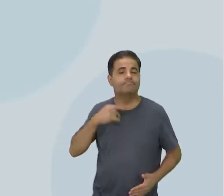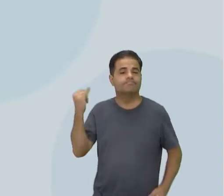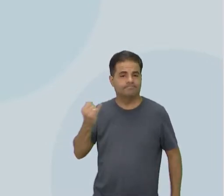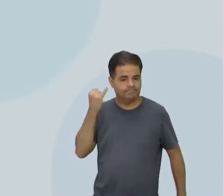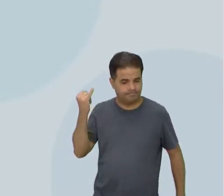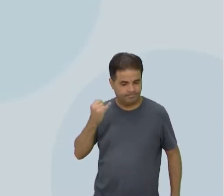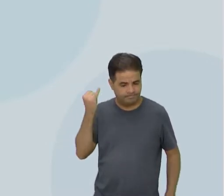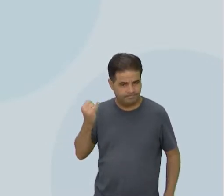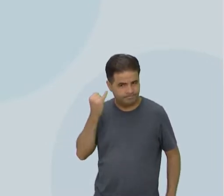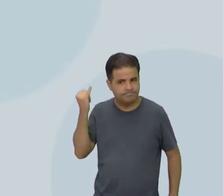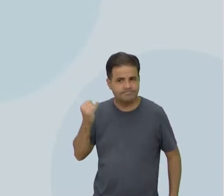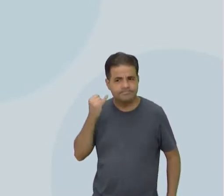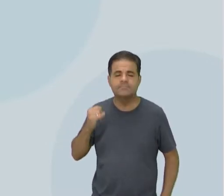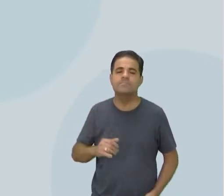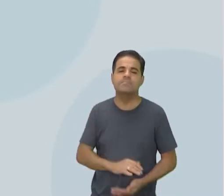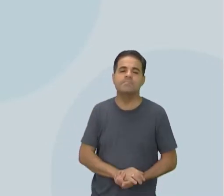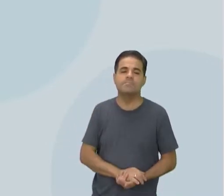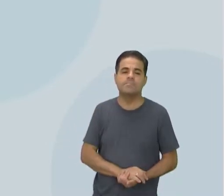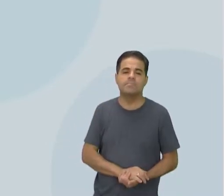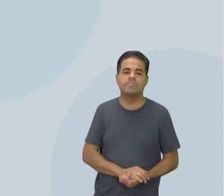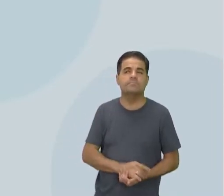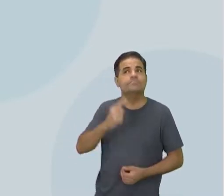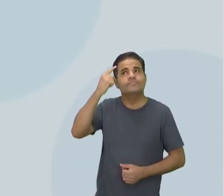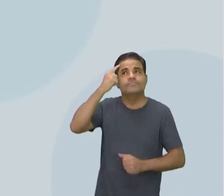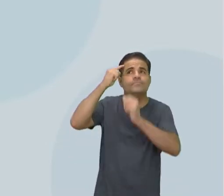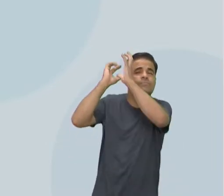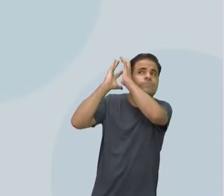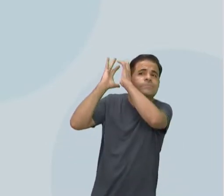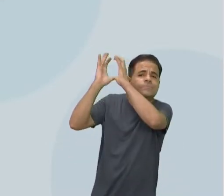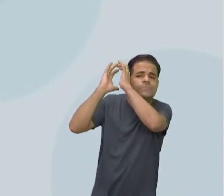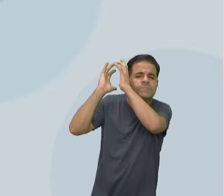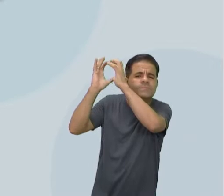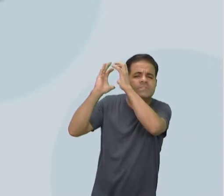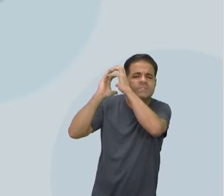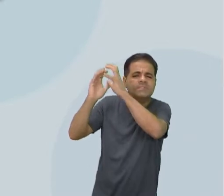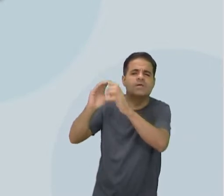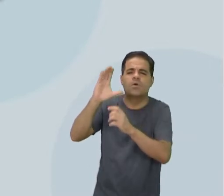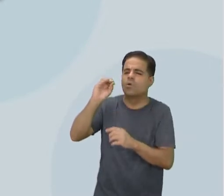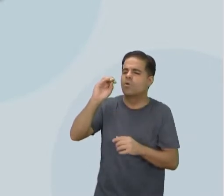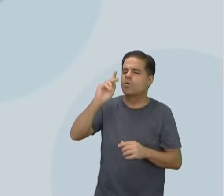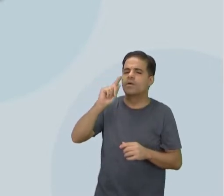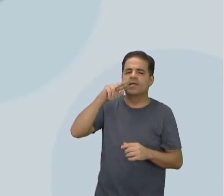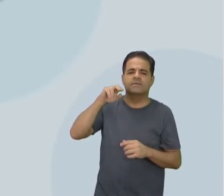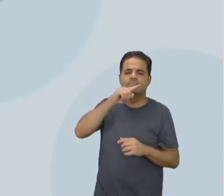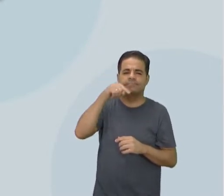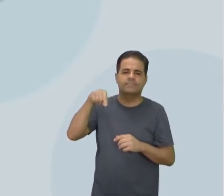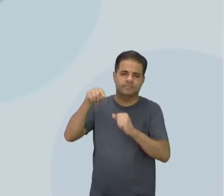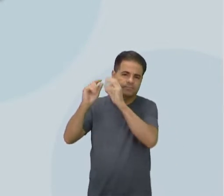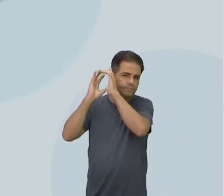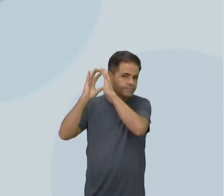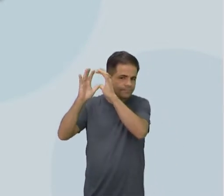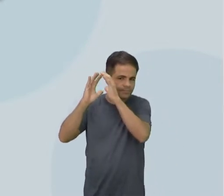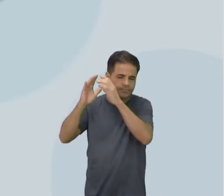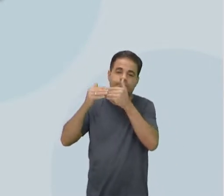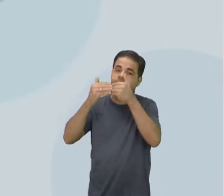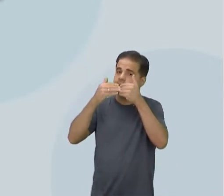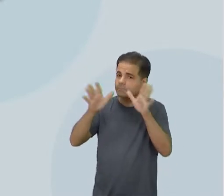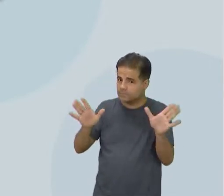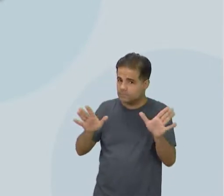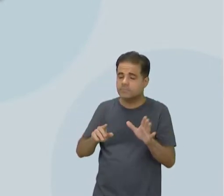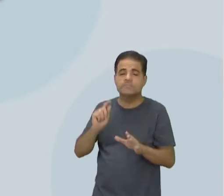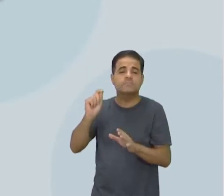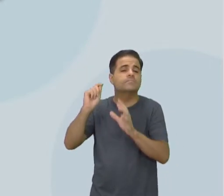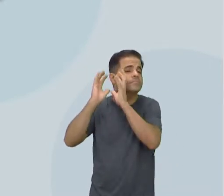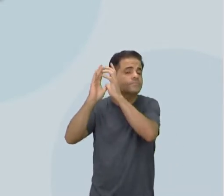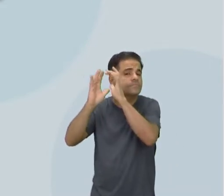Importante. Importantíssimo. Olha lá, a cognição. O que é cognição? O que é cognição? Aí eu peguei e abri aí, né, o que significa